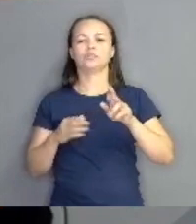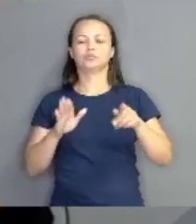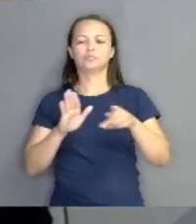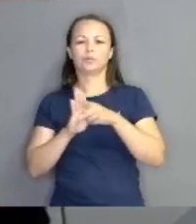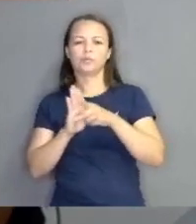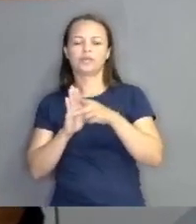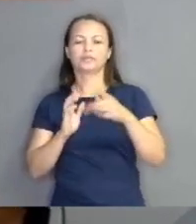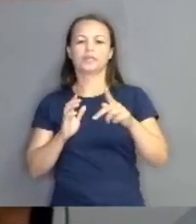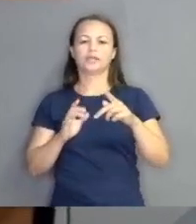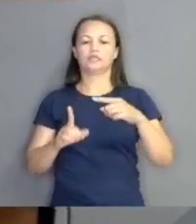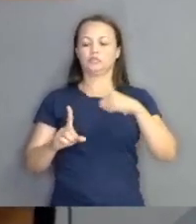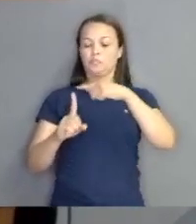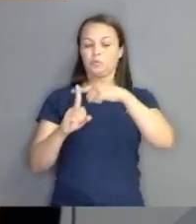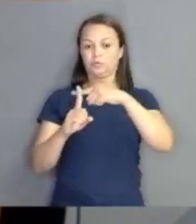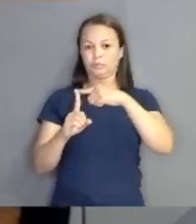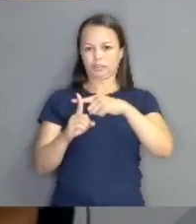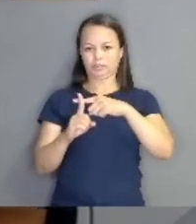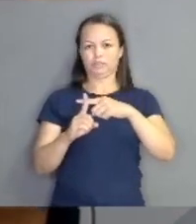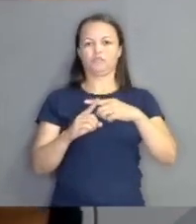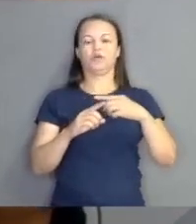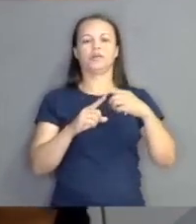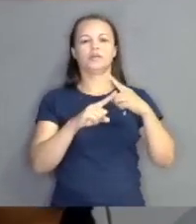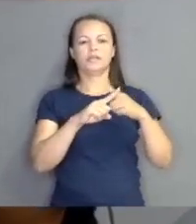e aditivas. Ok?